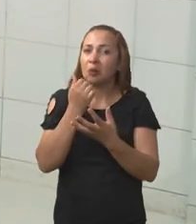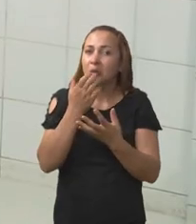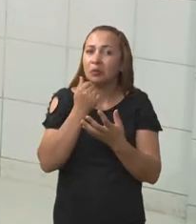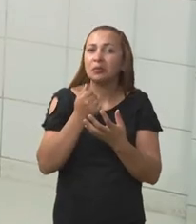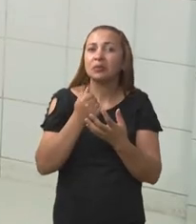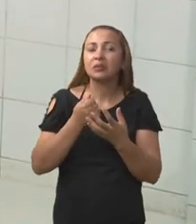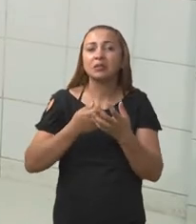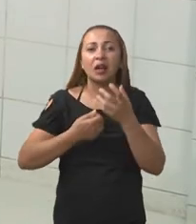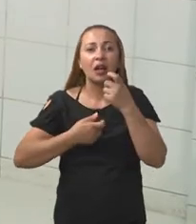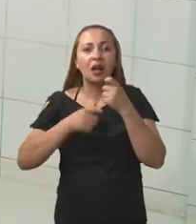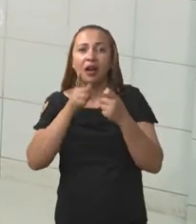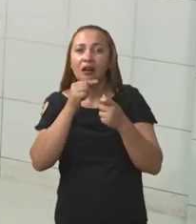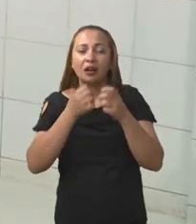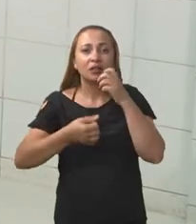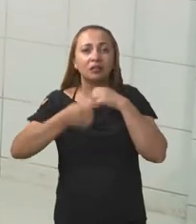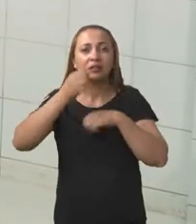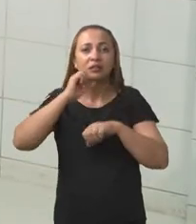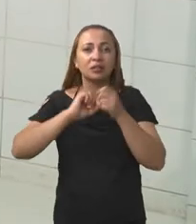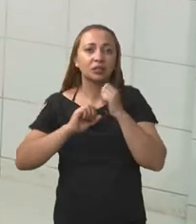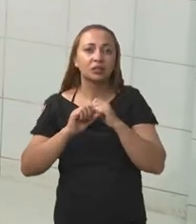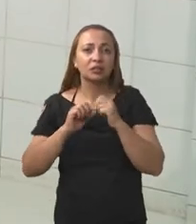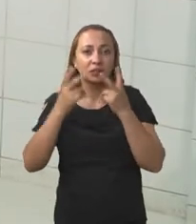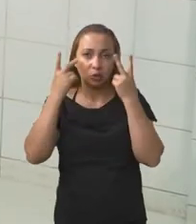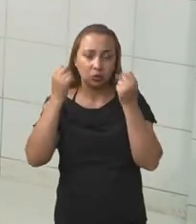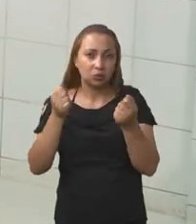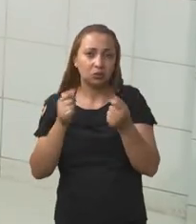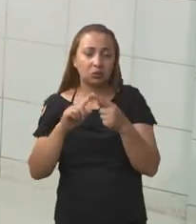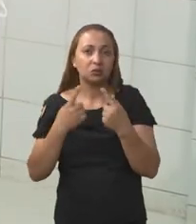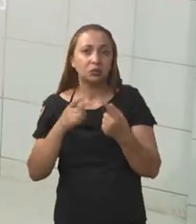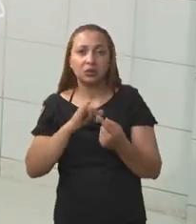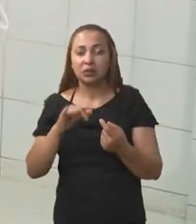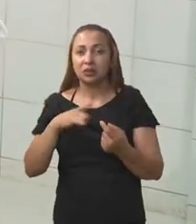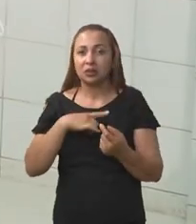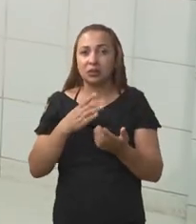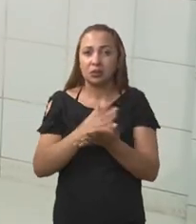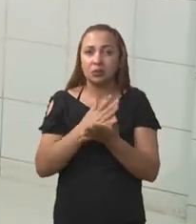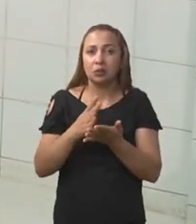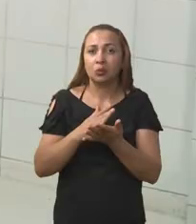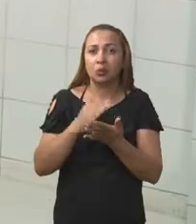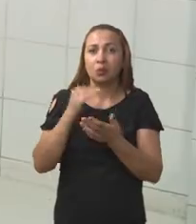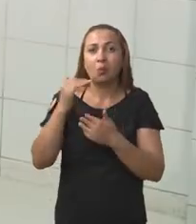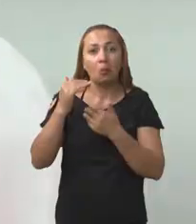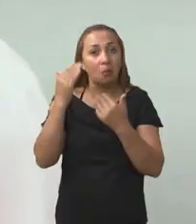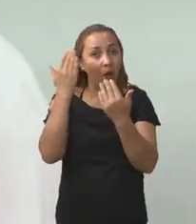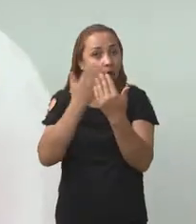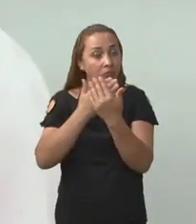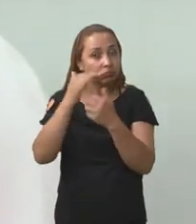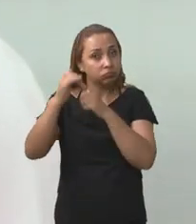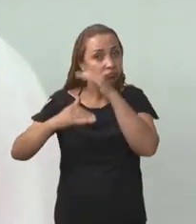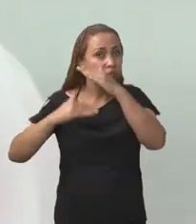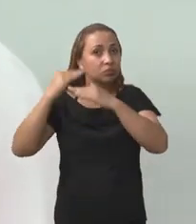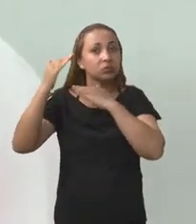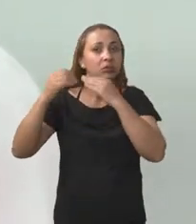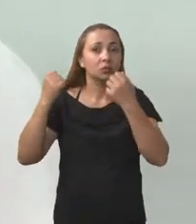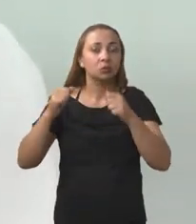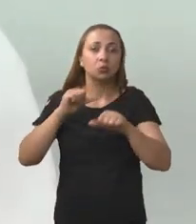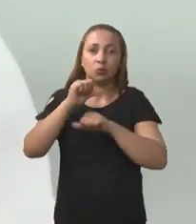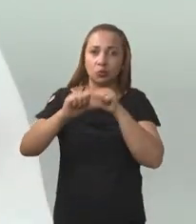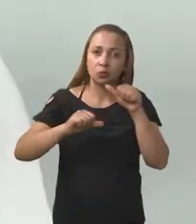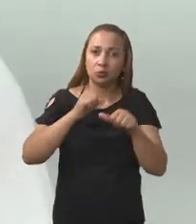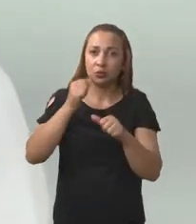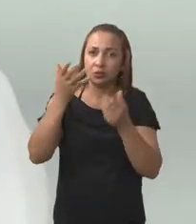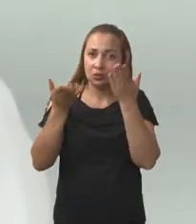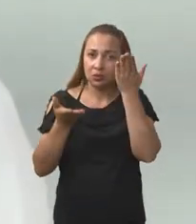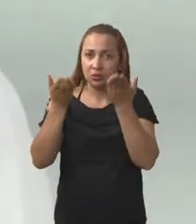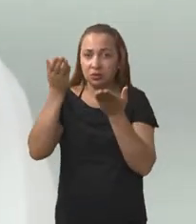alimentação com a ingestão de líquidos ela é naturalmente removida porém se eu tenho alguma processo aí pode alterar essa